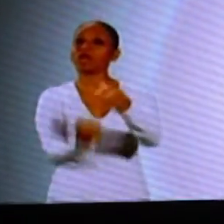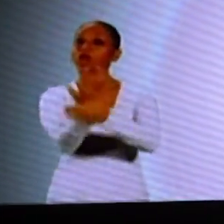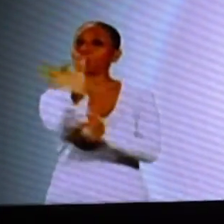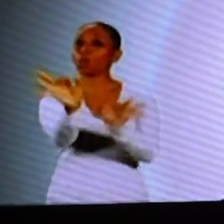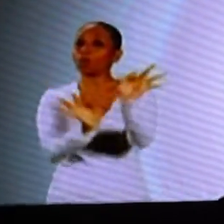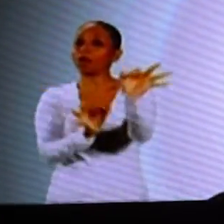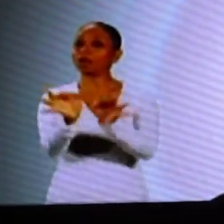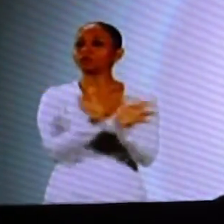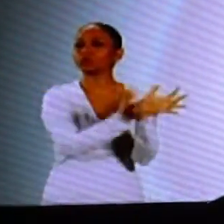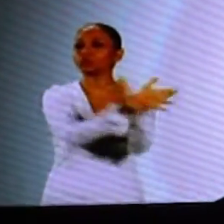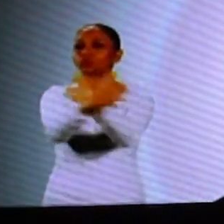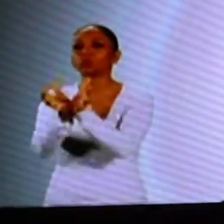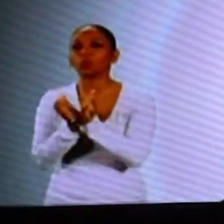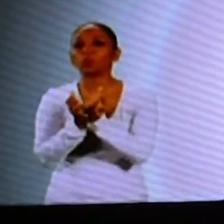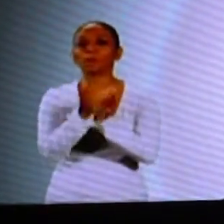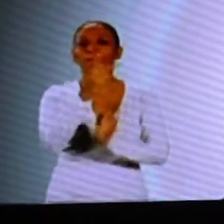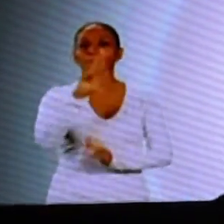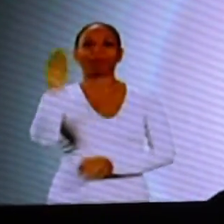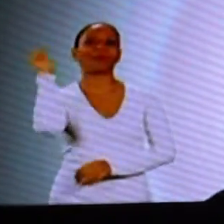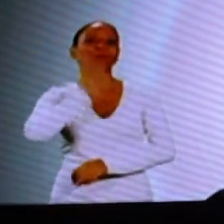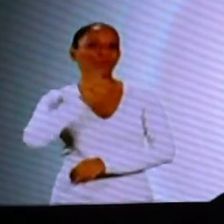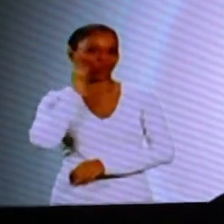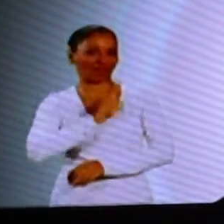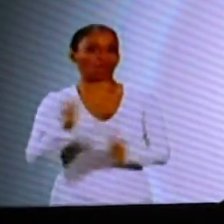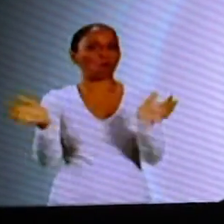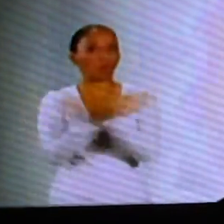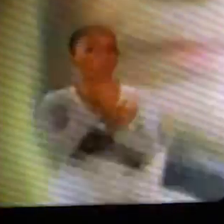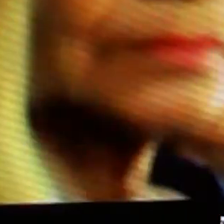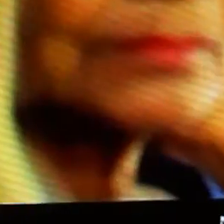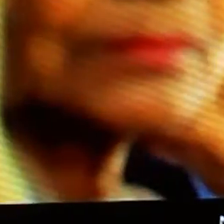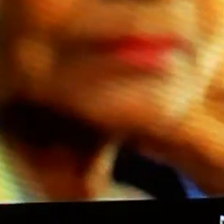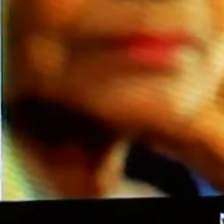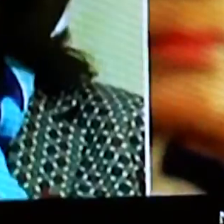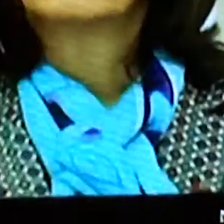o PR criou e está organizando em todo o país, o PR Mulher. Nós estamos...